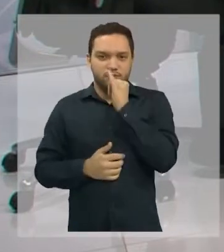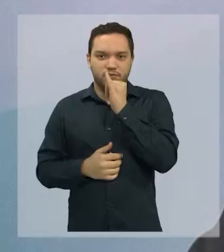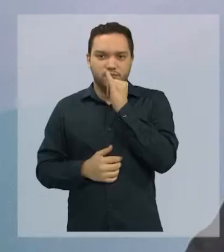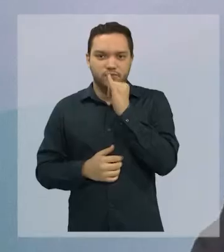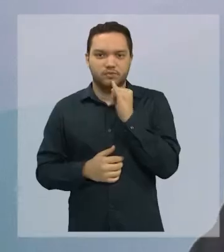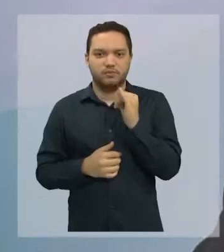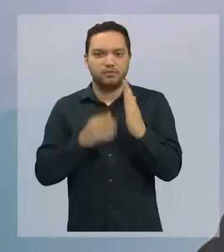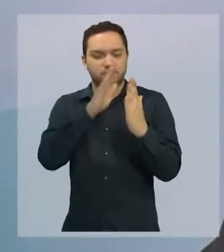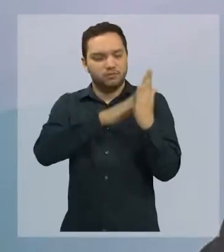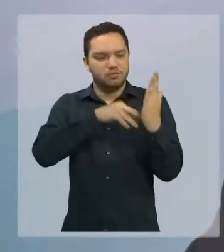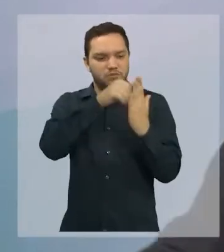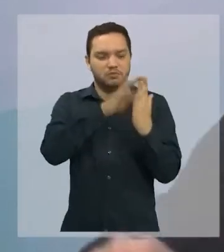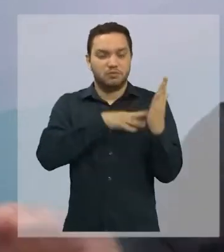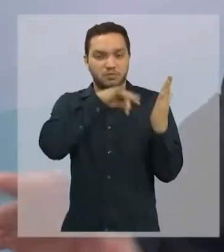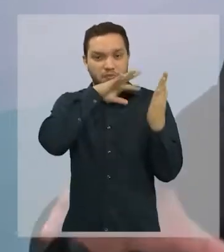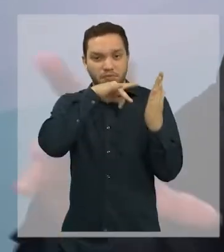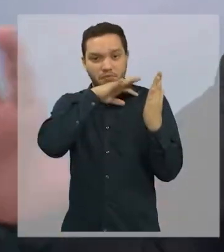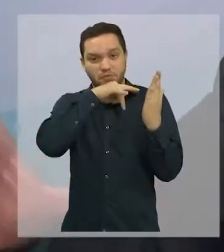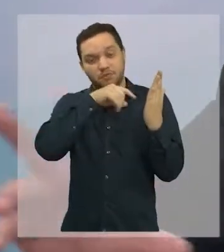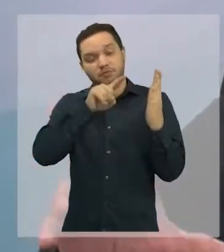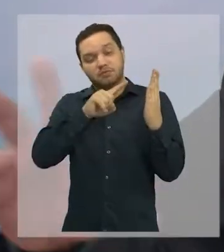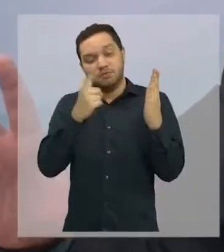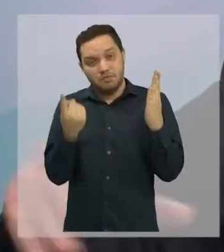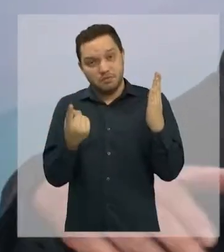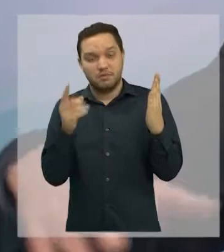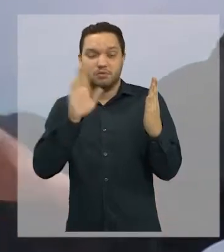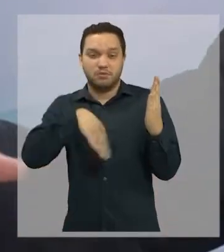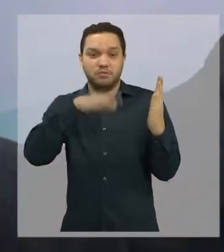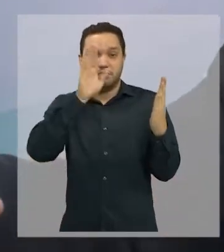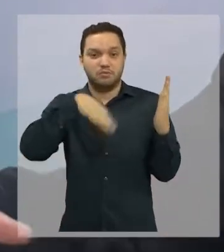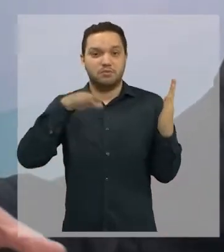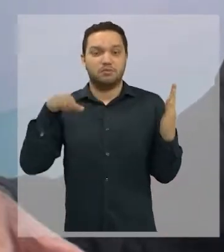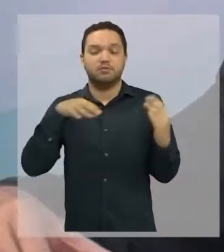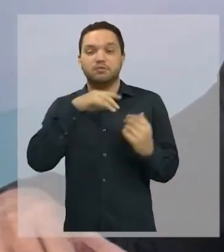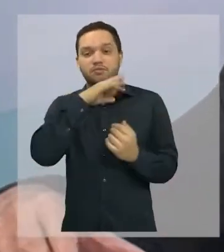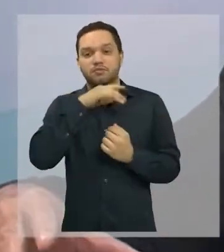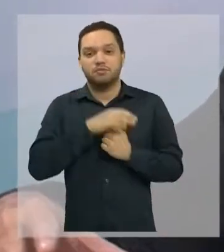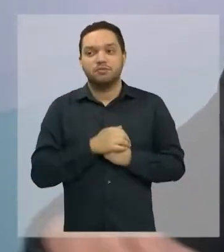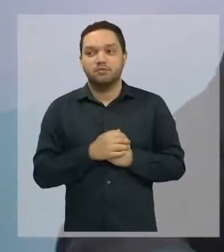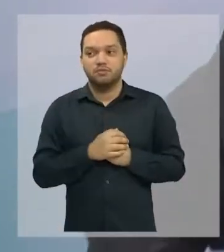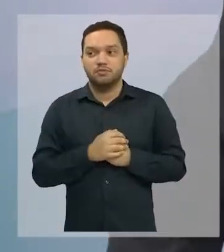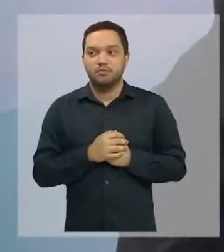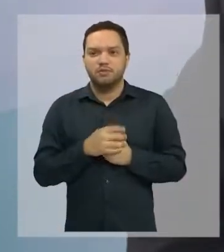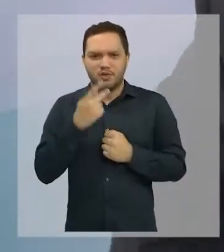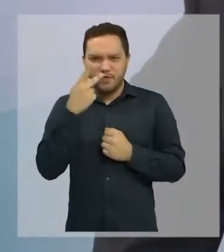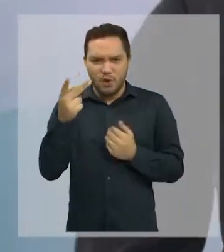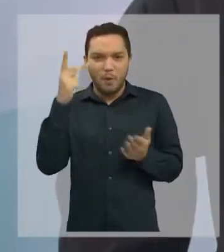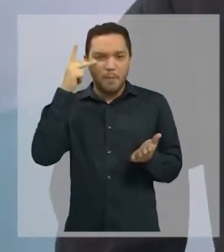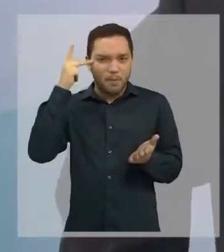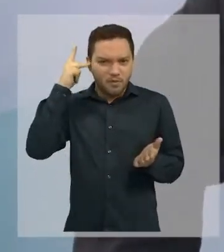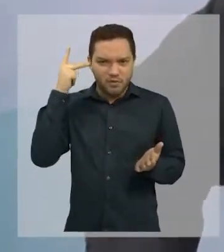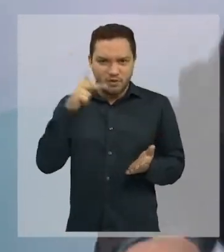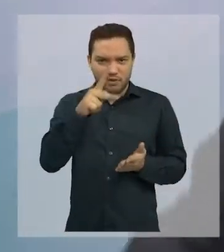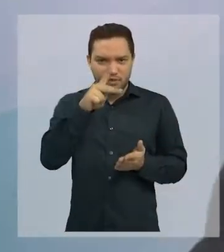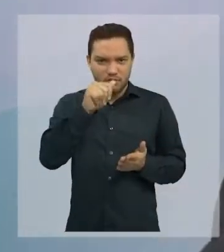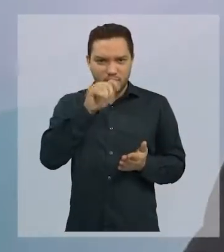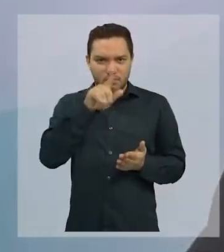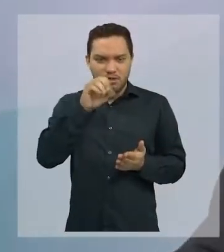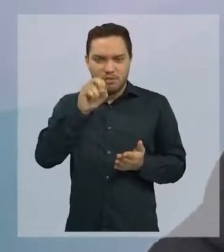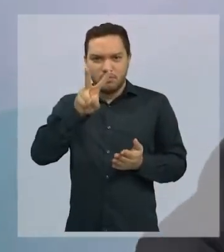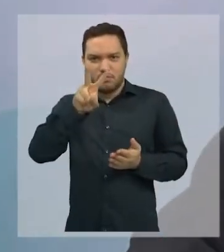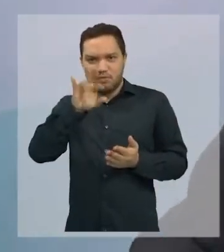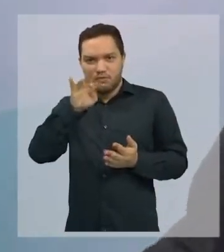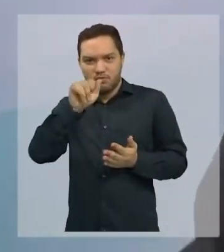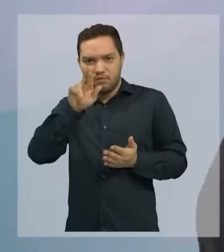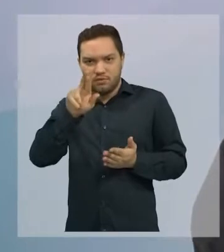faz é um pintor medíocre, mas ele faz uma conexão com... Você se referiu ao Paulo Vittar, né? Sim. O cantor que você estava